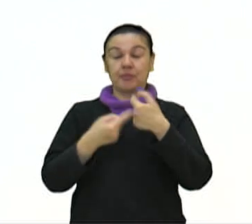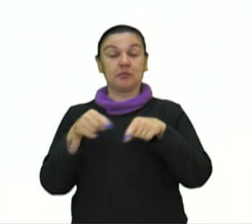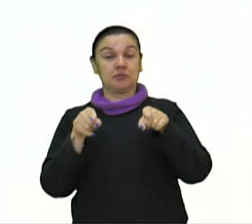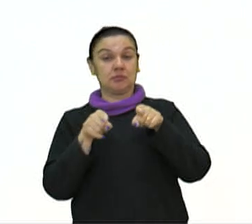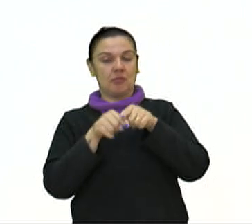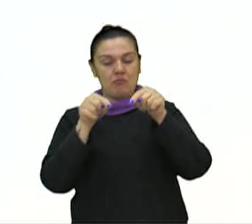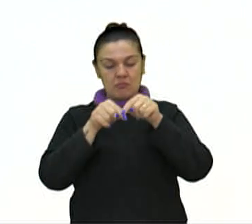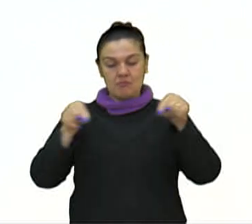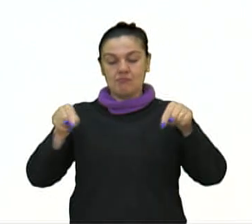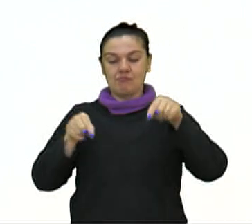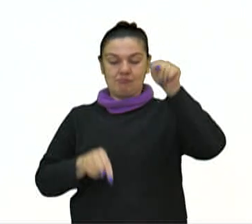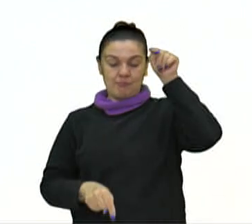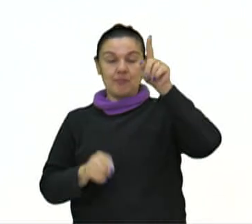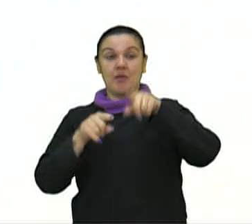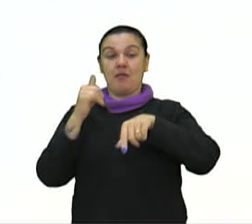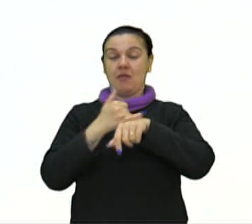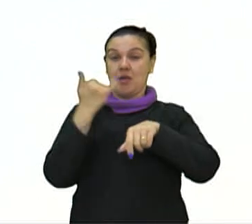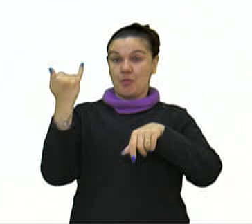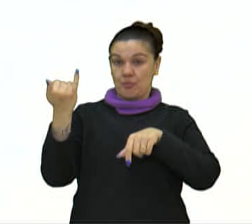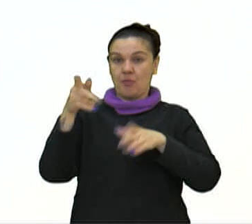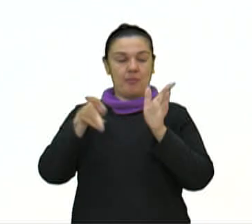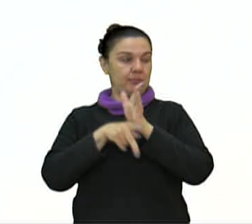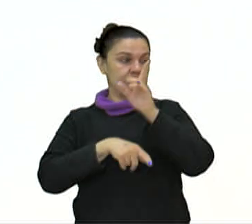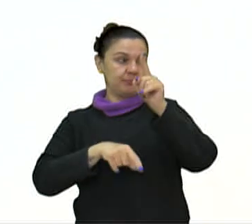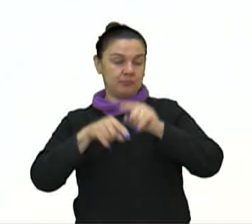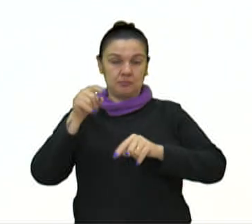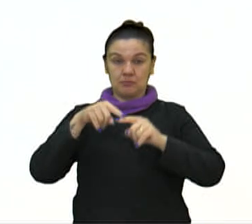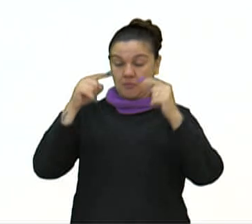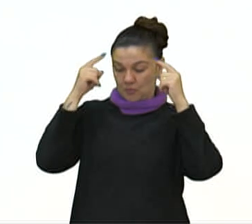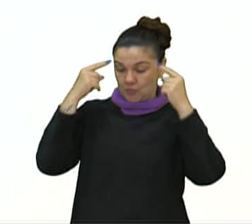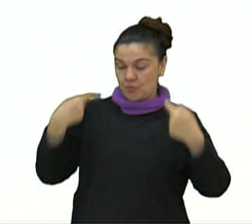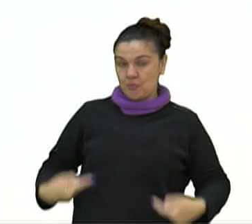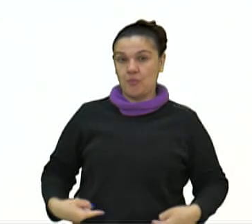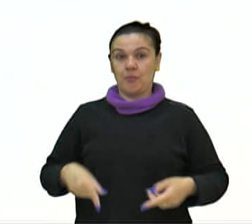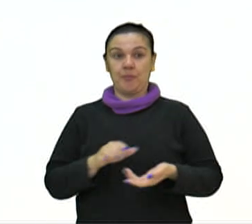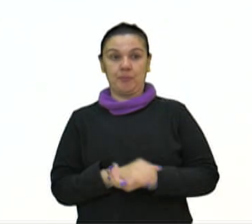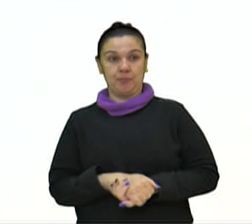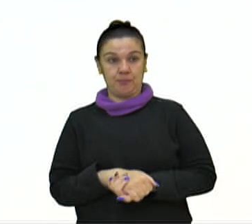uma propriedade essencial da matéria, do corpo.